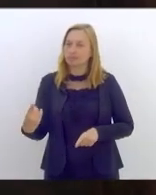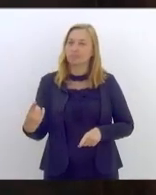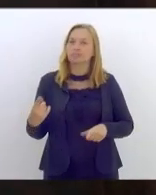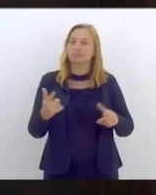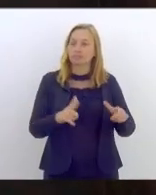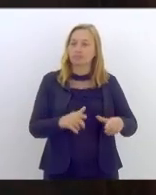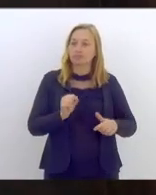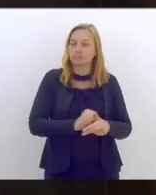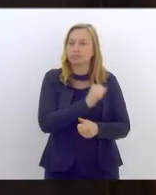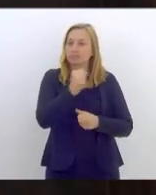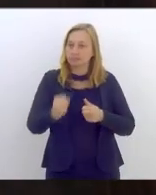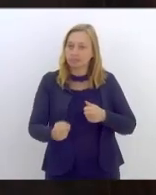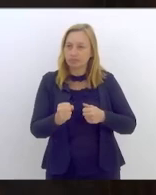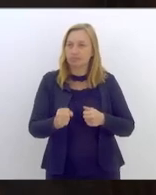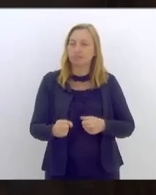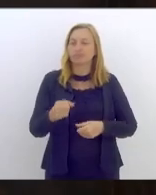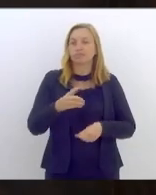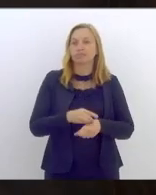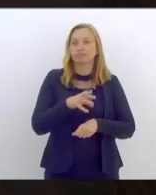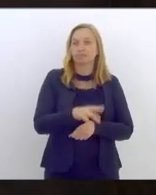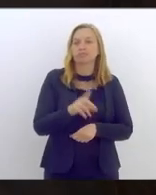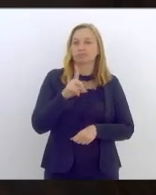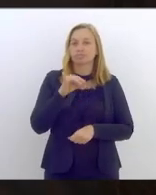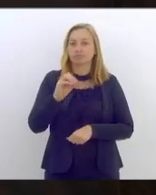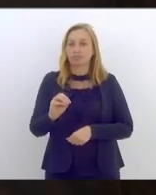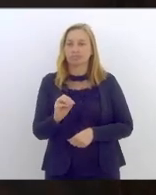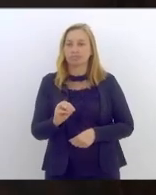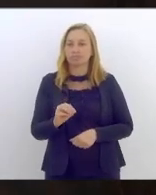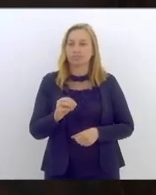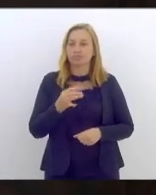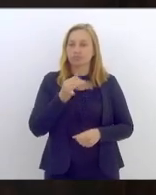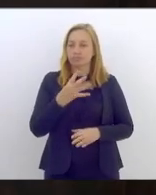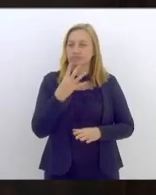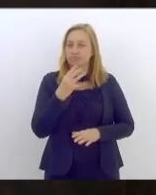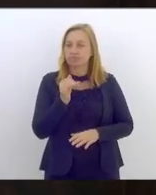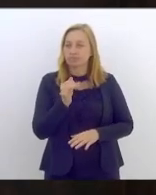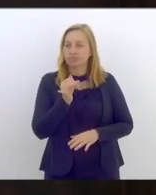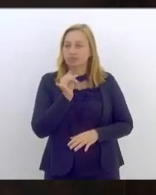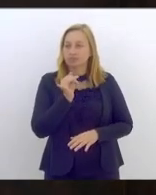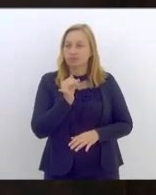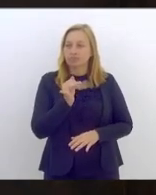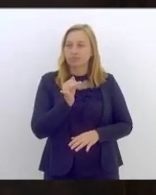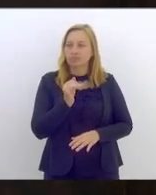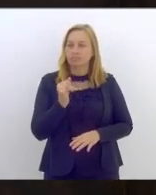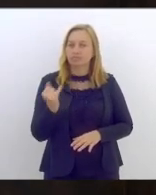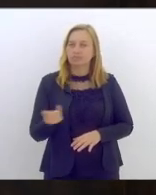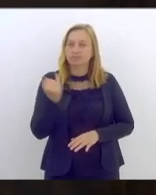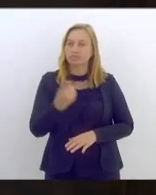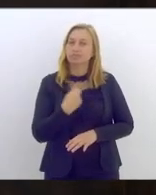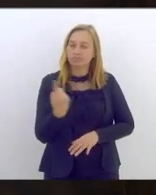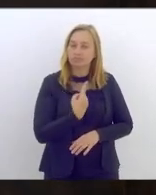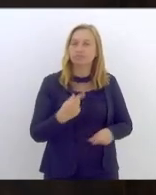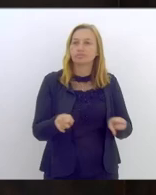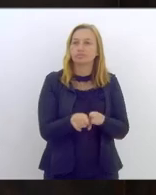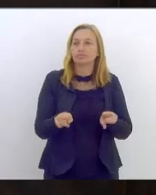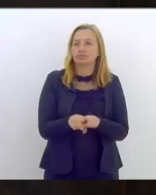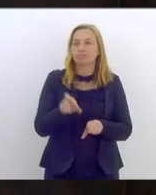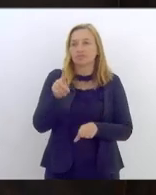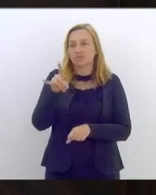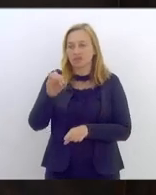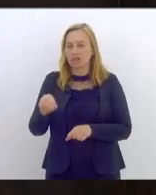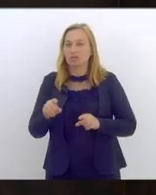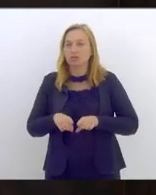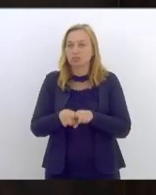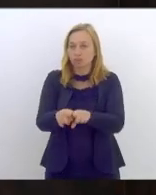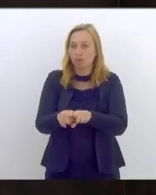e nisso o doutor Luciano Março é um grande exemplo para nós e Cláudio também vem na mesma linha tal